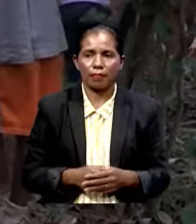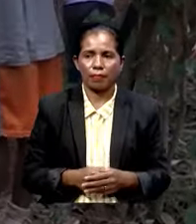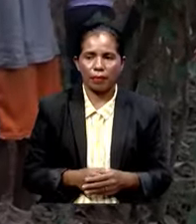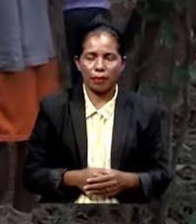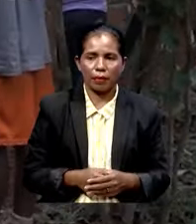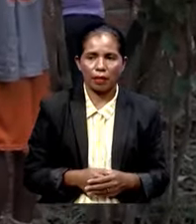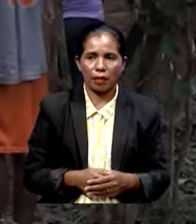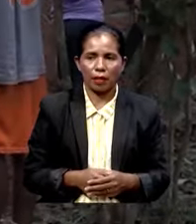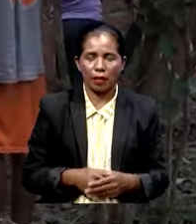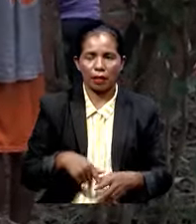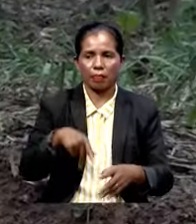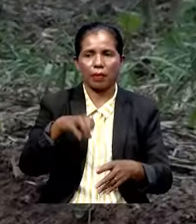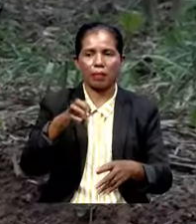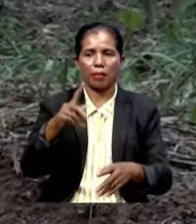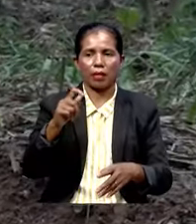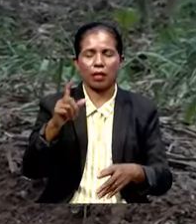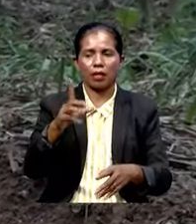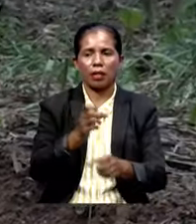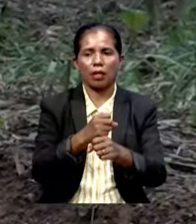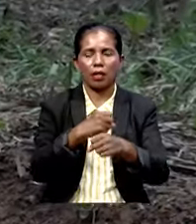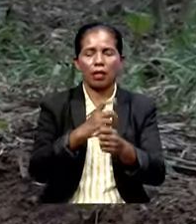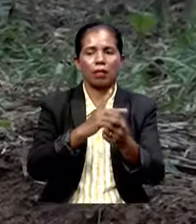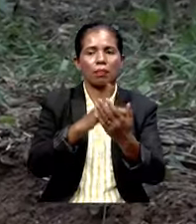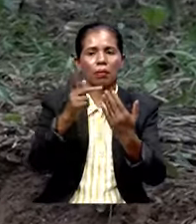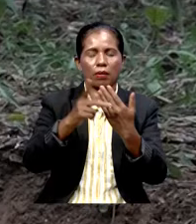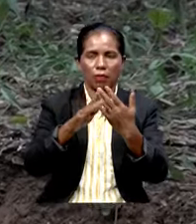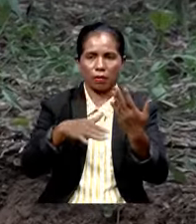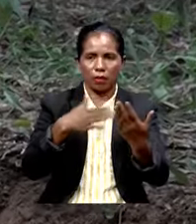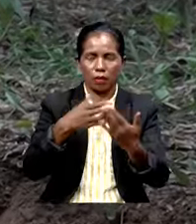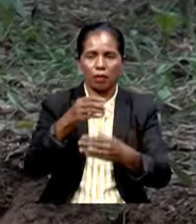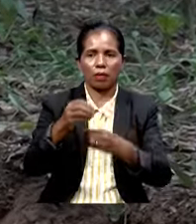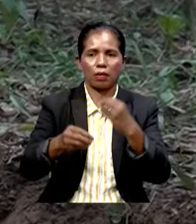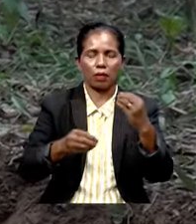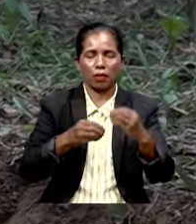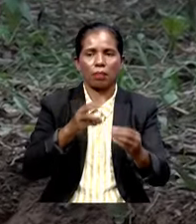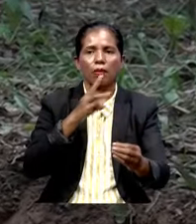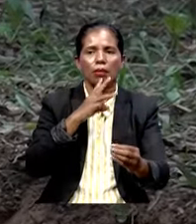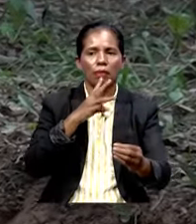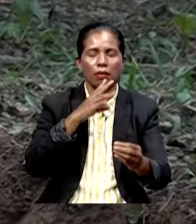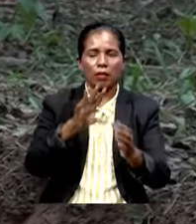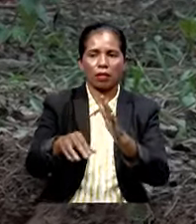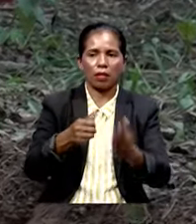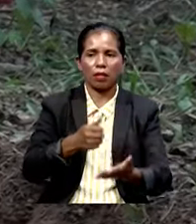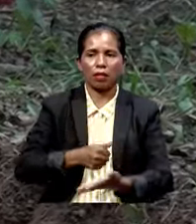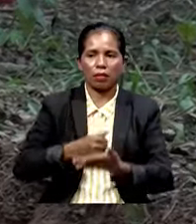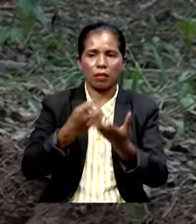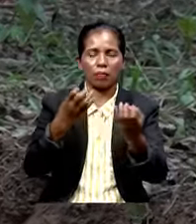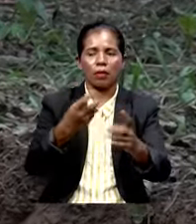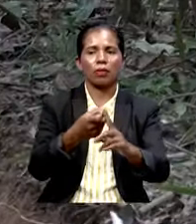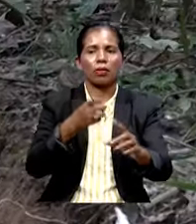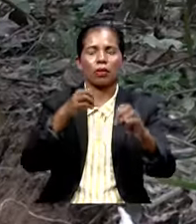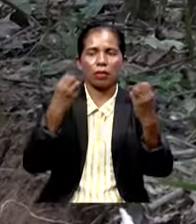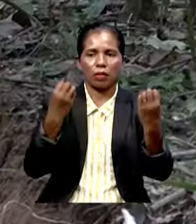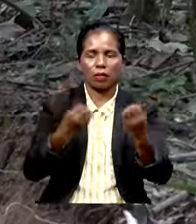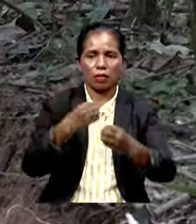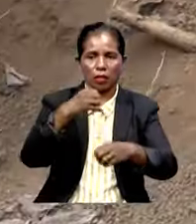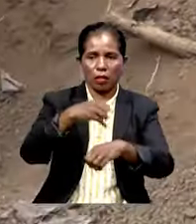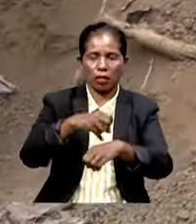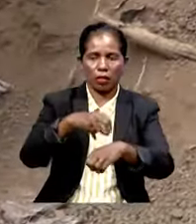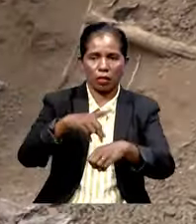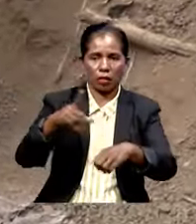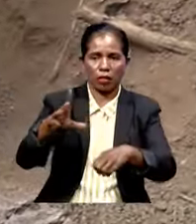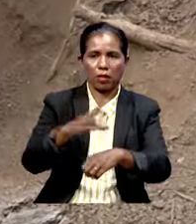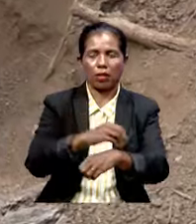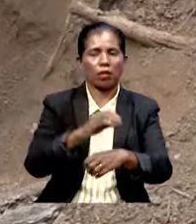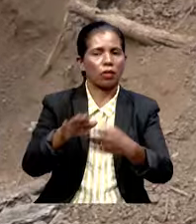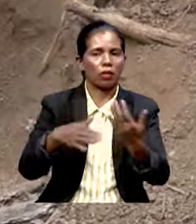Durante ne Permatil halau ni programa sira liu-liu kono ba conserva be hetan apoio bara ku si organizasaun internasional no